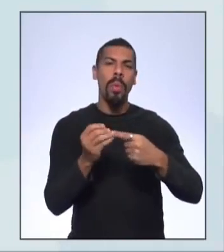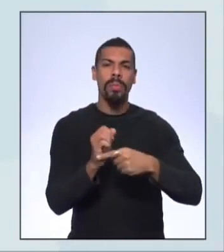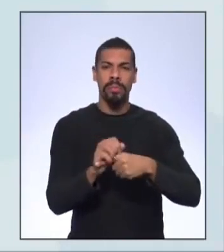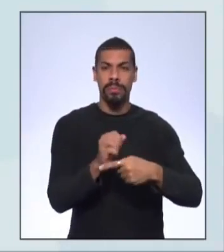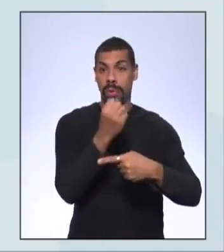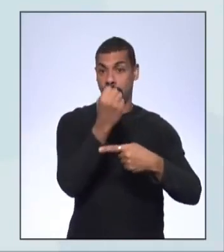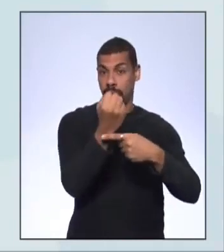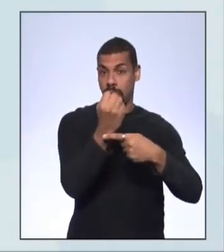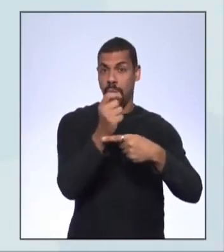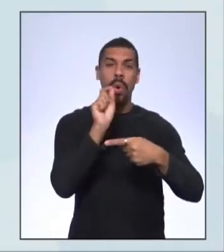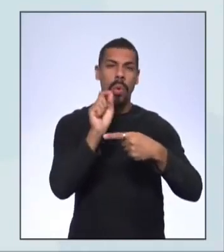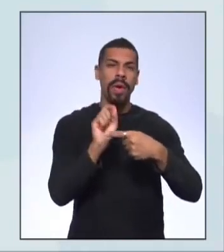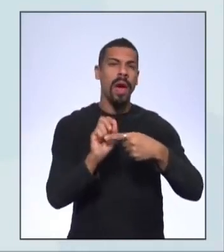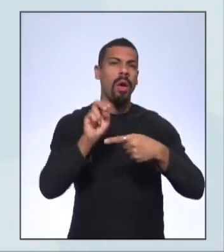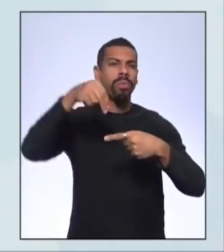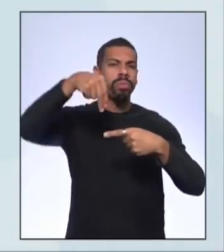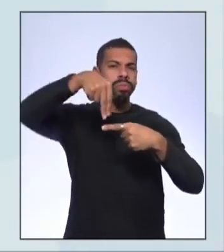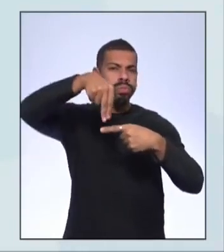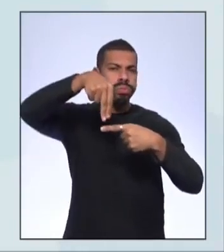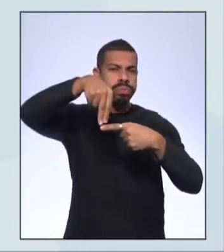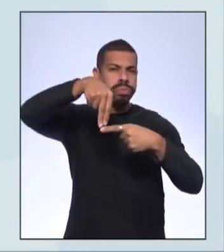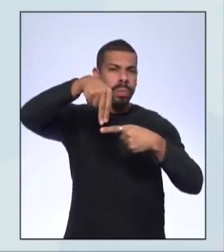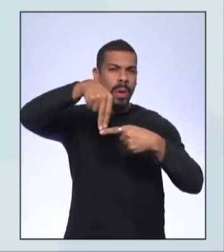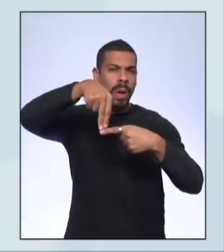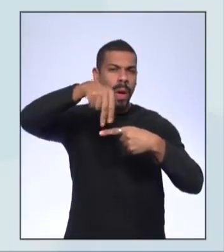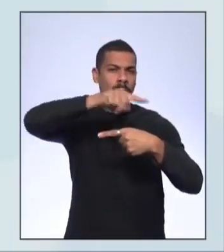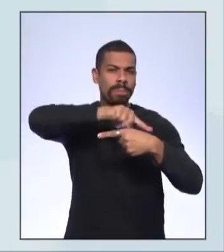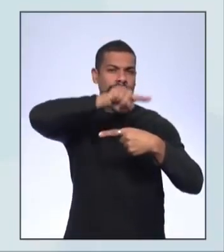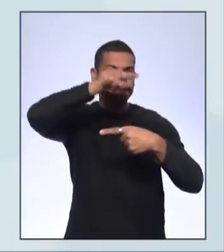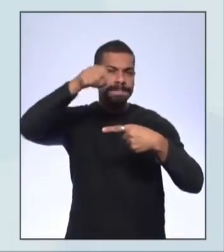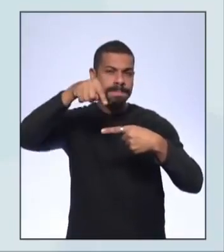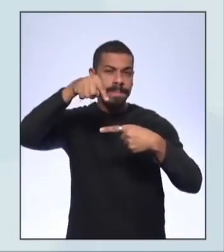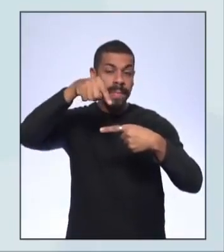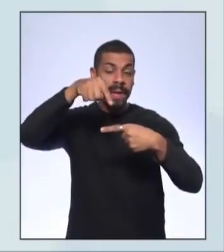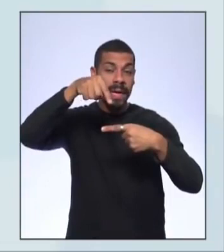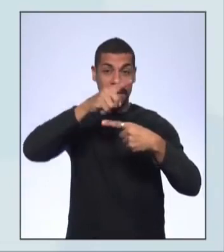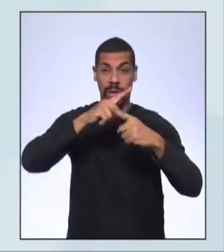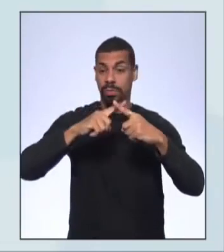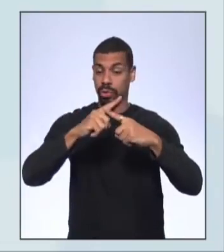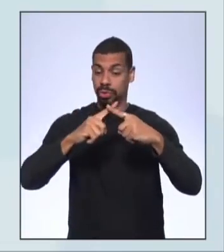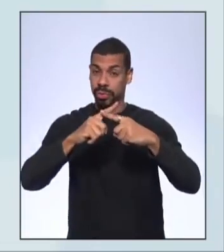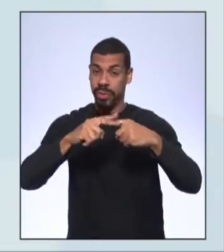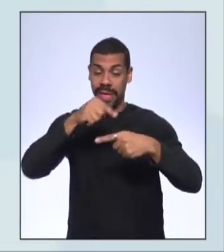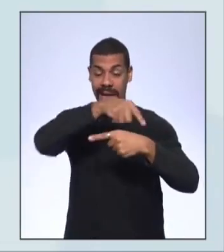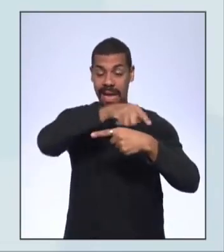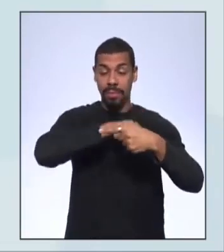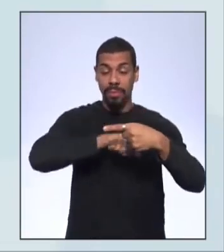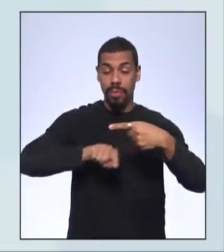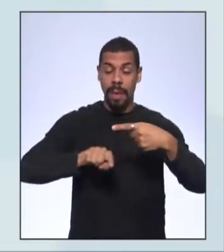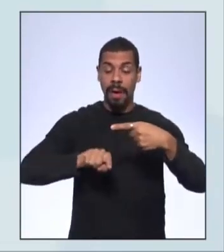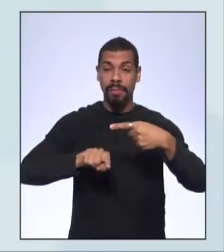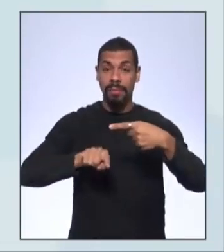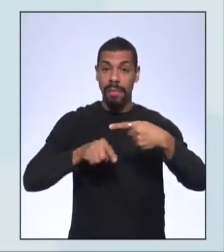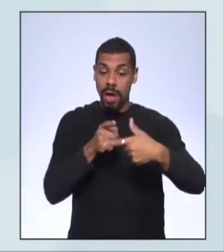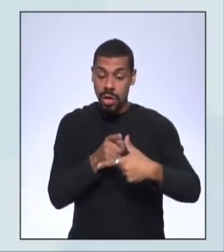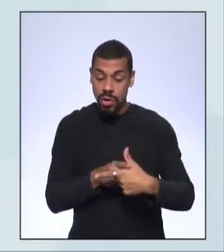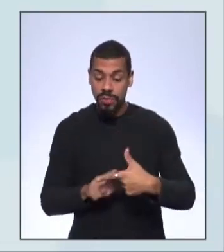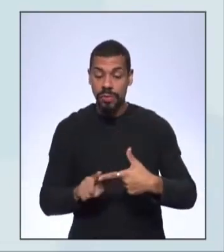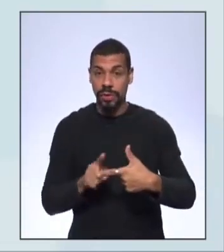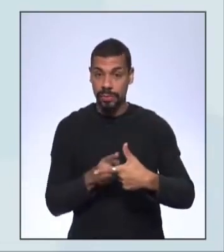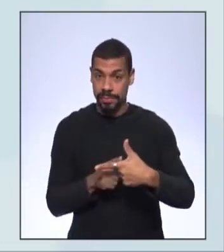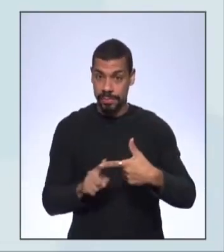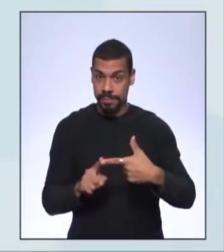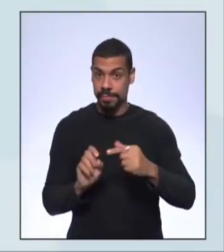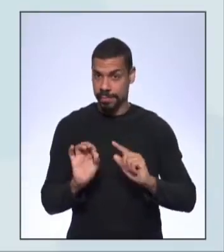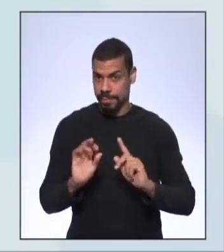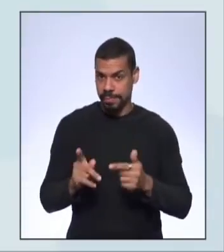numerador, né, aquela parte de cima, e divide, né, pelo denominador, aquela partinha ali de baixo. No caso, ali eu estou